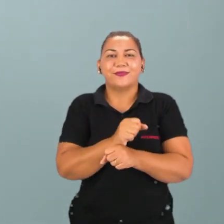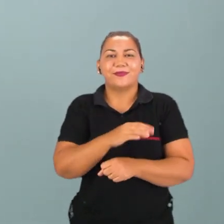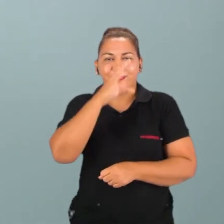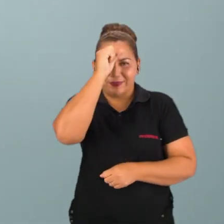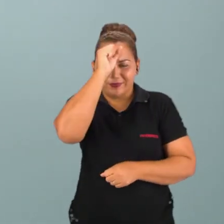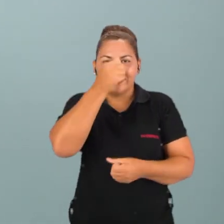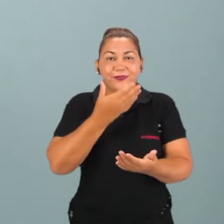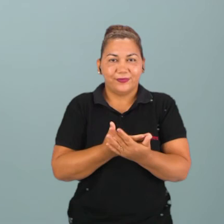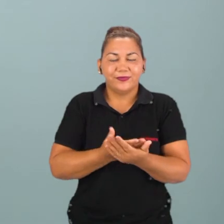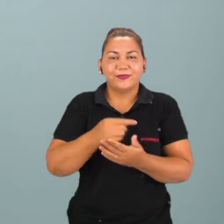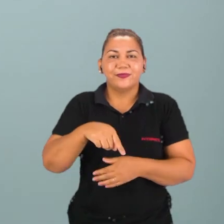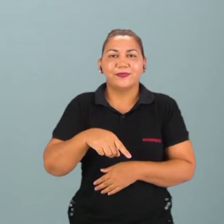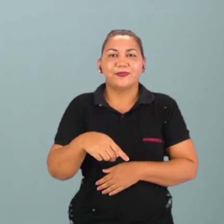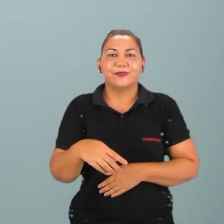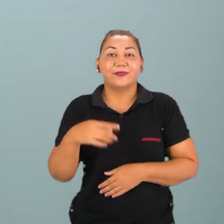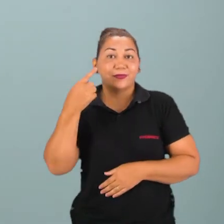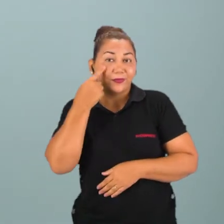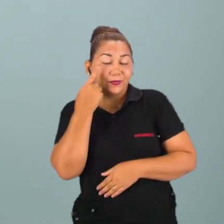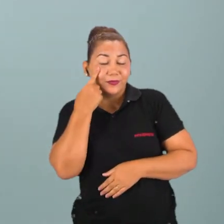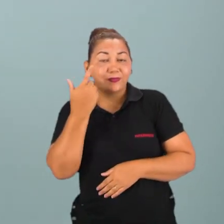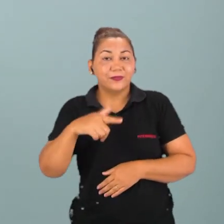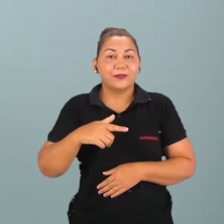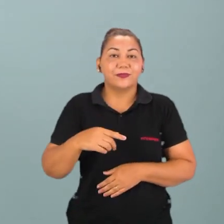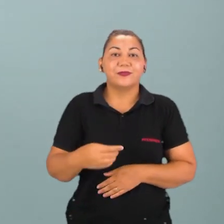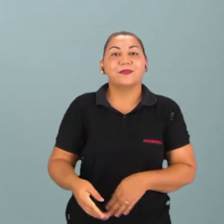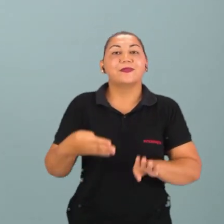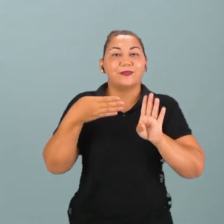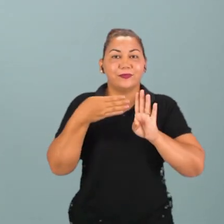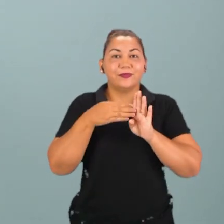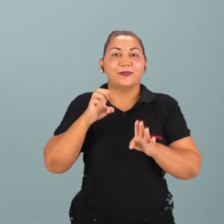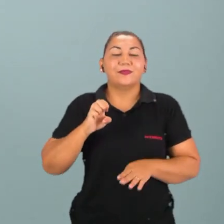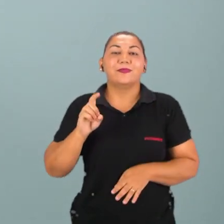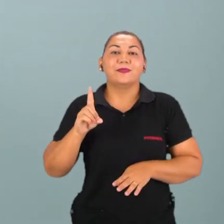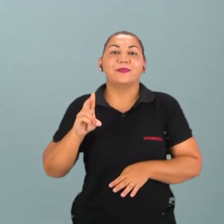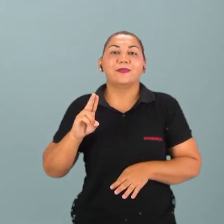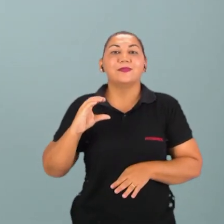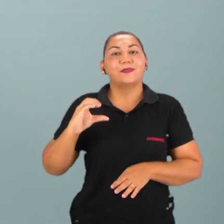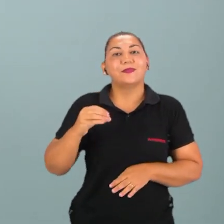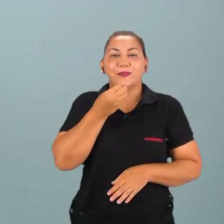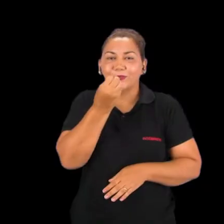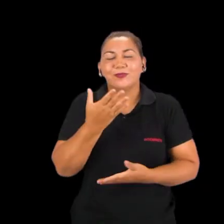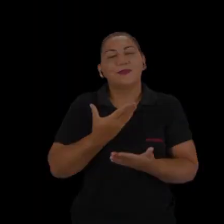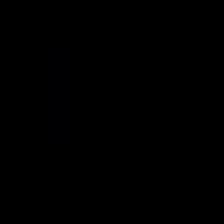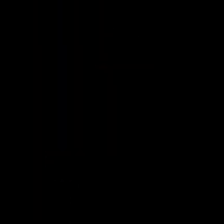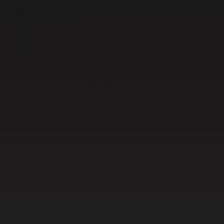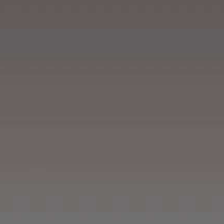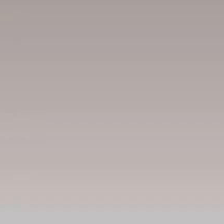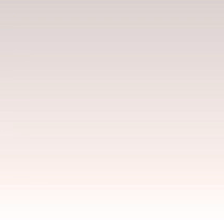quiser ver esta e a outras aulas, acesse a plataforma Eduque. Bons estudos!